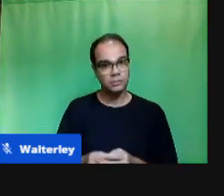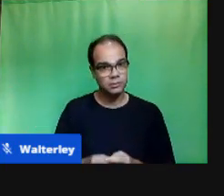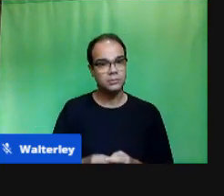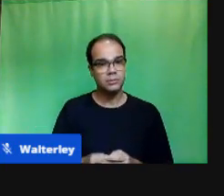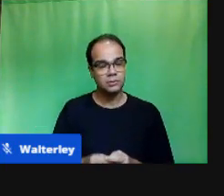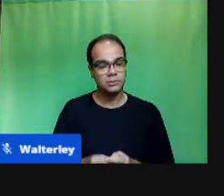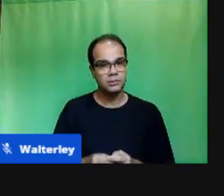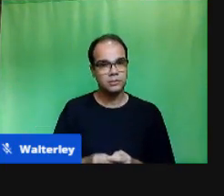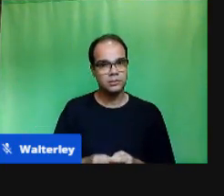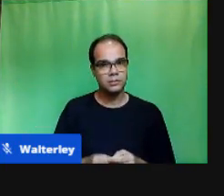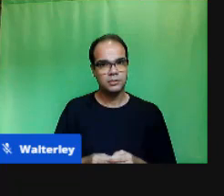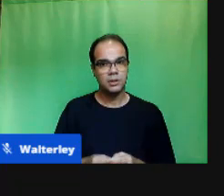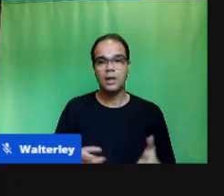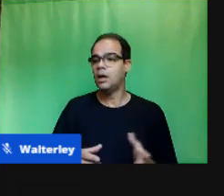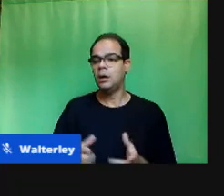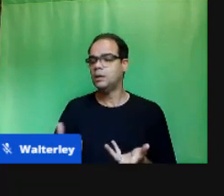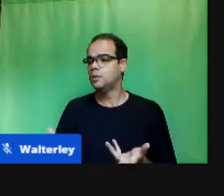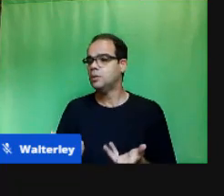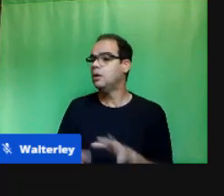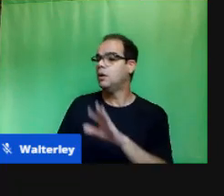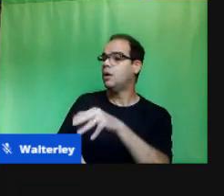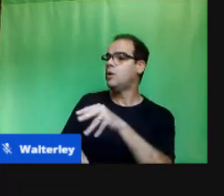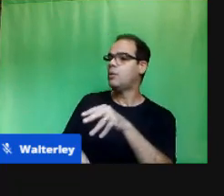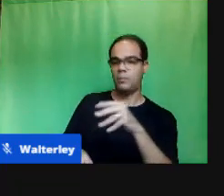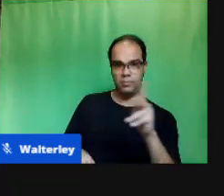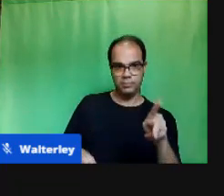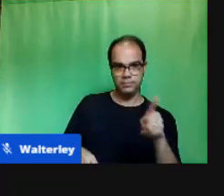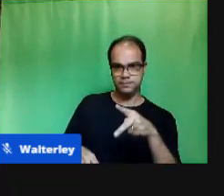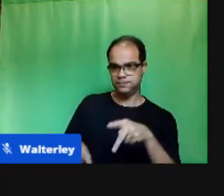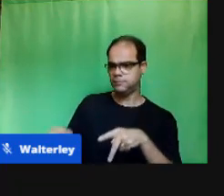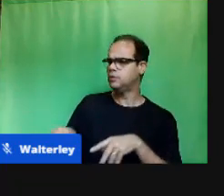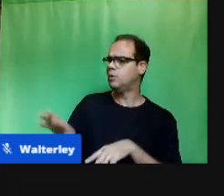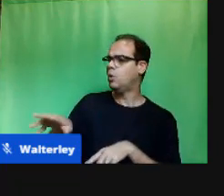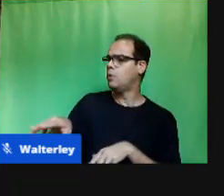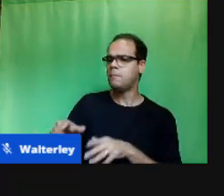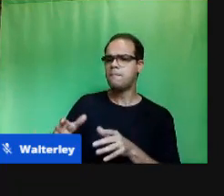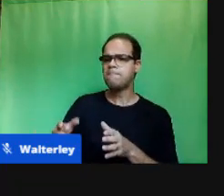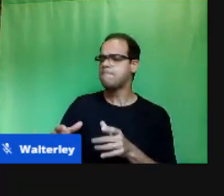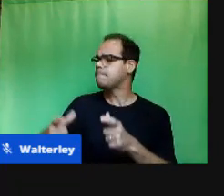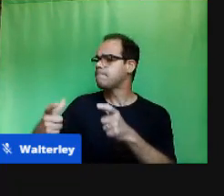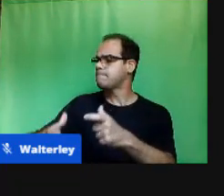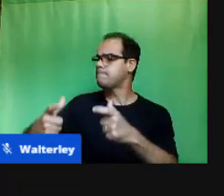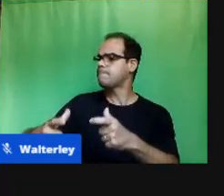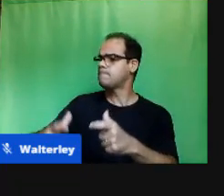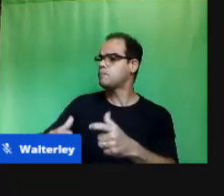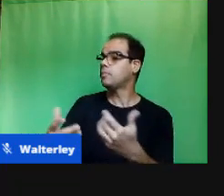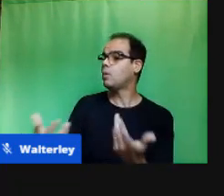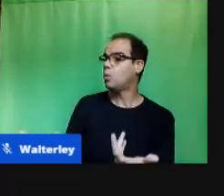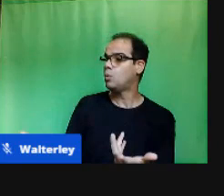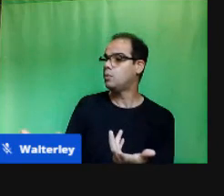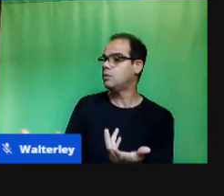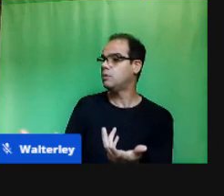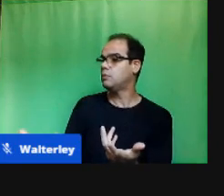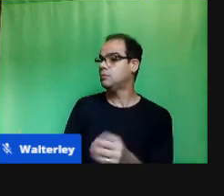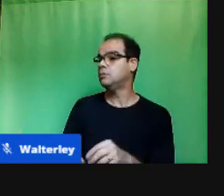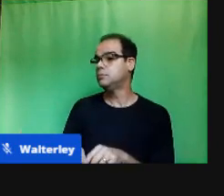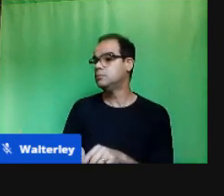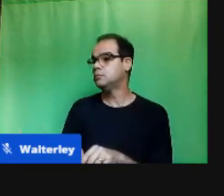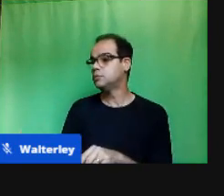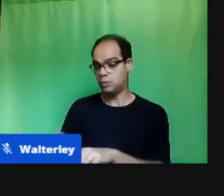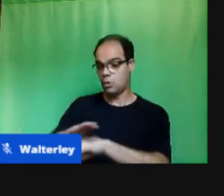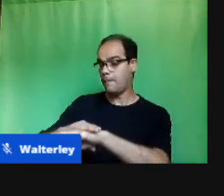o ambiente em que vai realizar a atividade, né, que esteja com as mãozinhas,